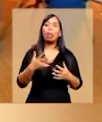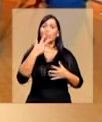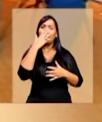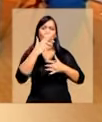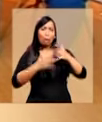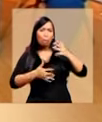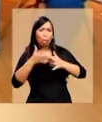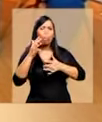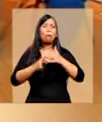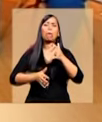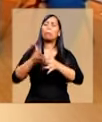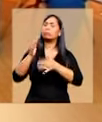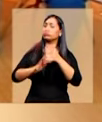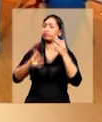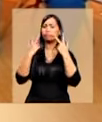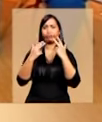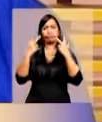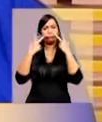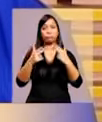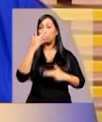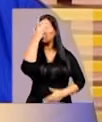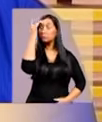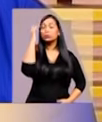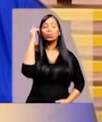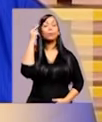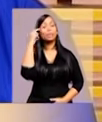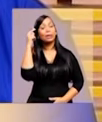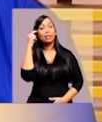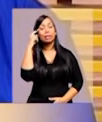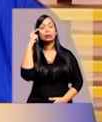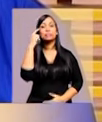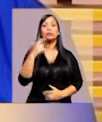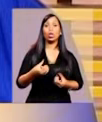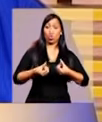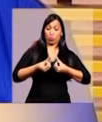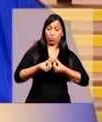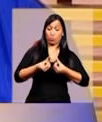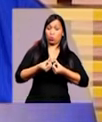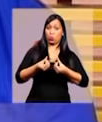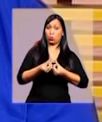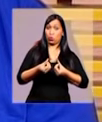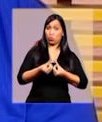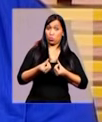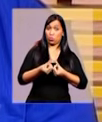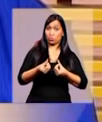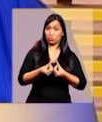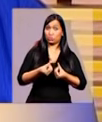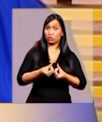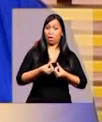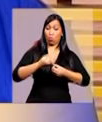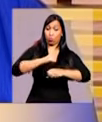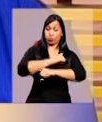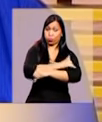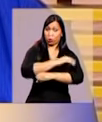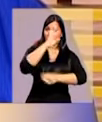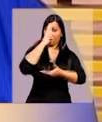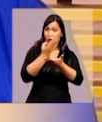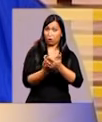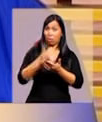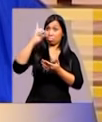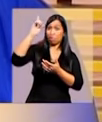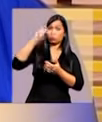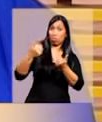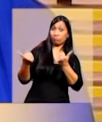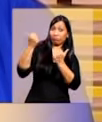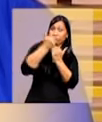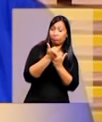Isso é uma confusão muito comum. É muito comum que as pessoas pensem que o budista crê em Buda como sendo